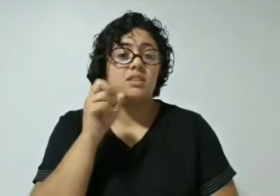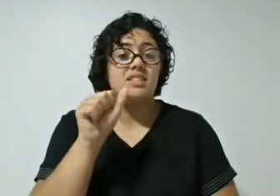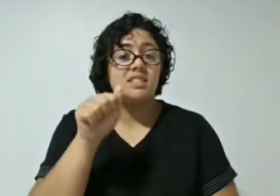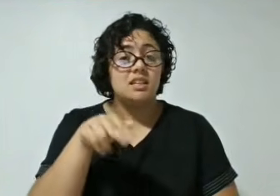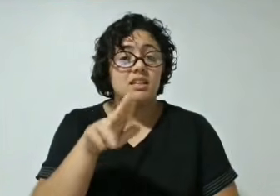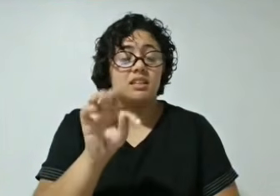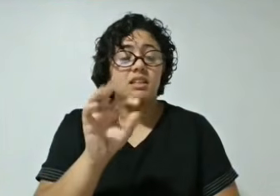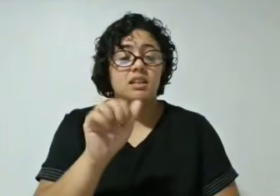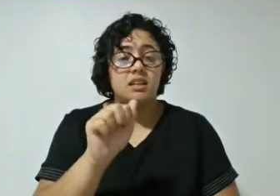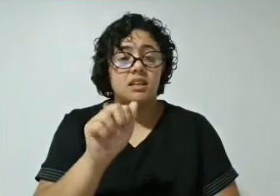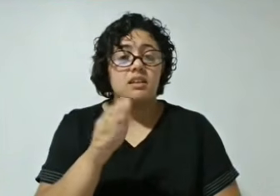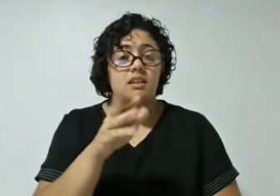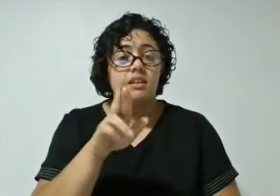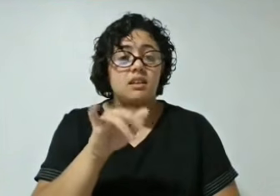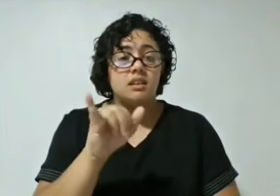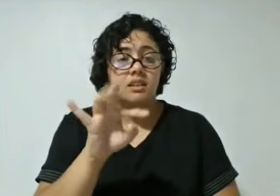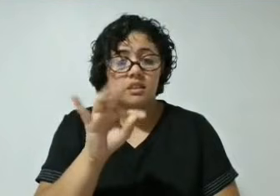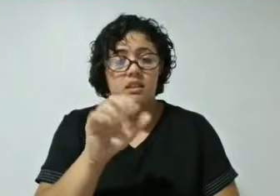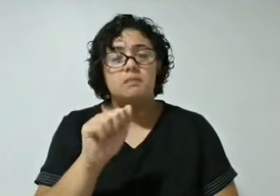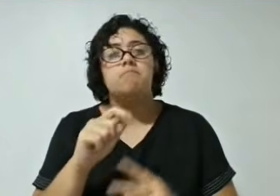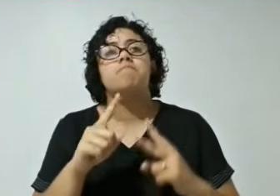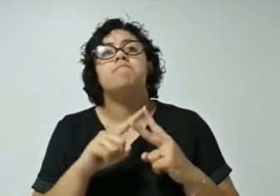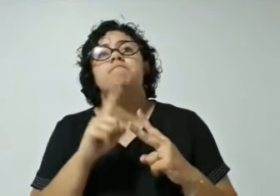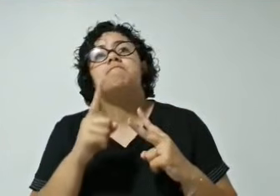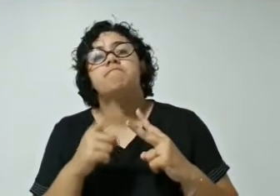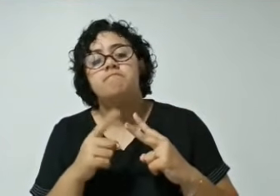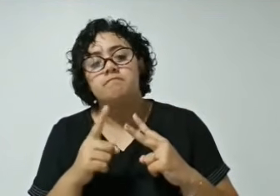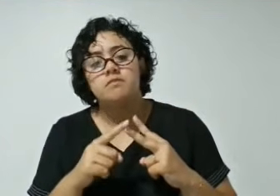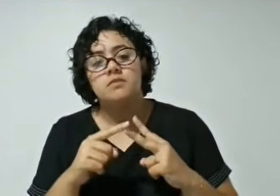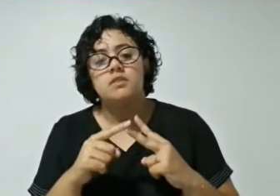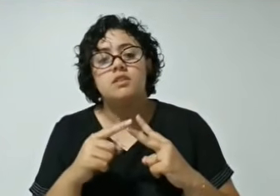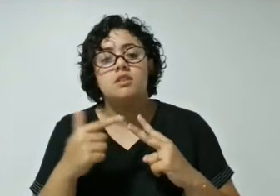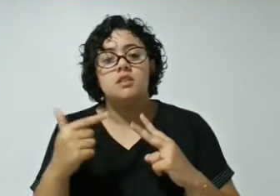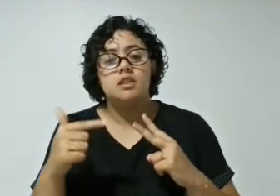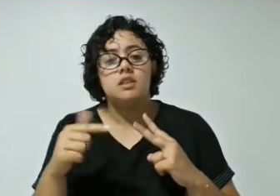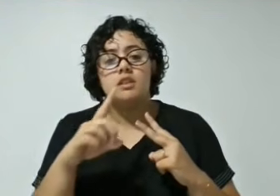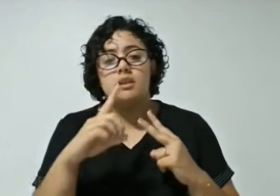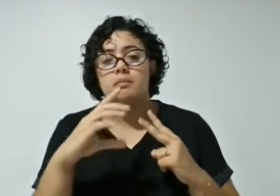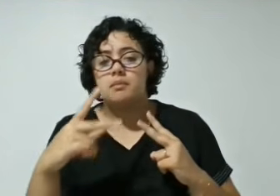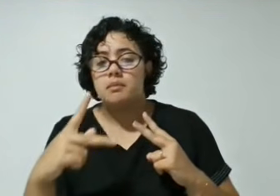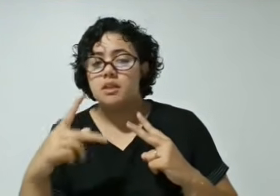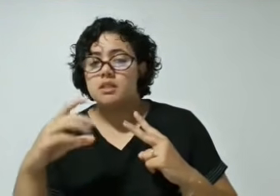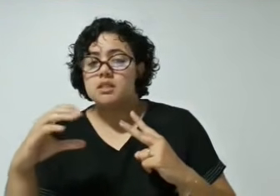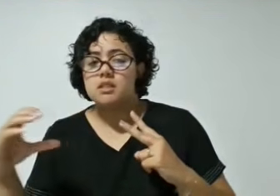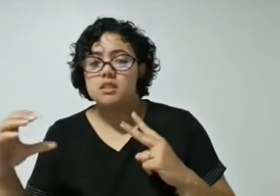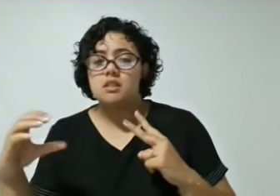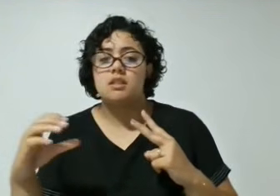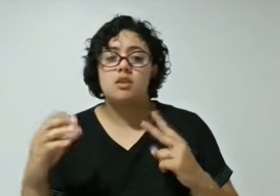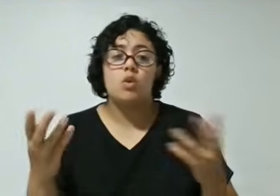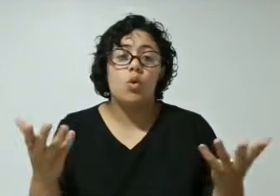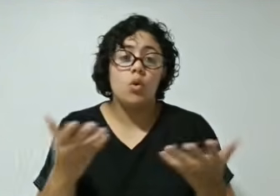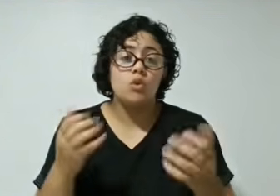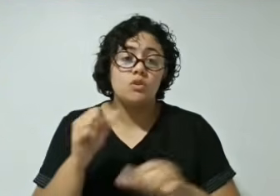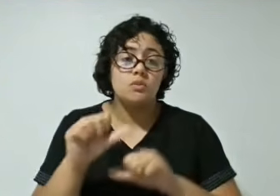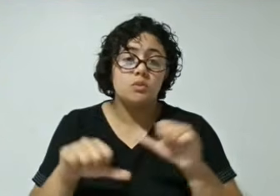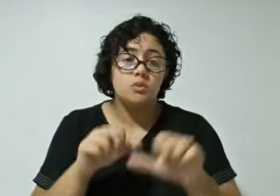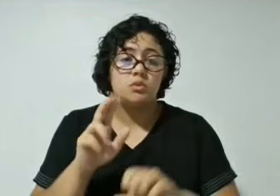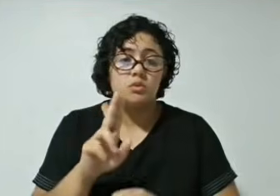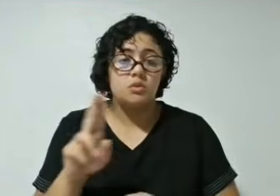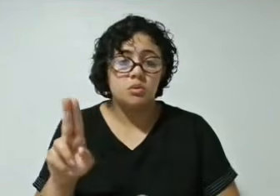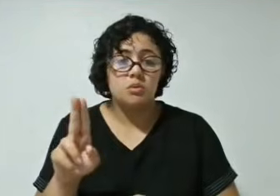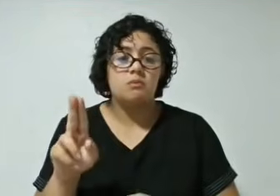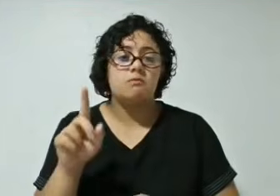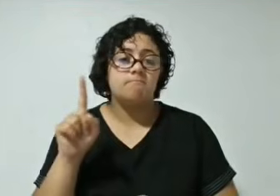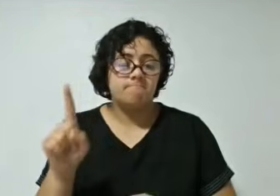Barreiro. Depois eu trabalhei um tempo no DPCC, que hoje seria a gerência de centros culturais. Trabalhei lá com a